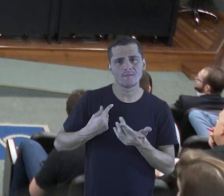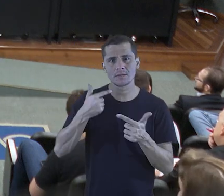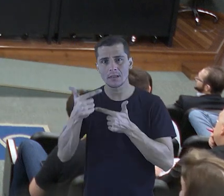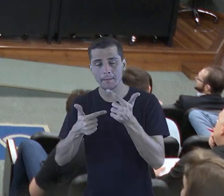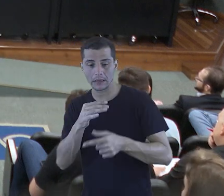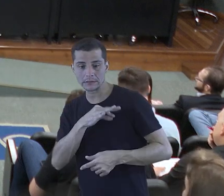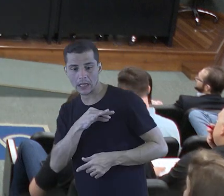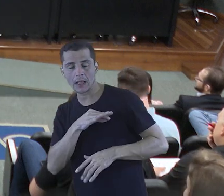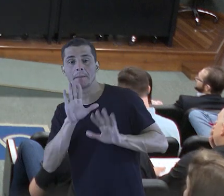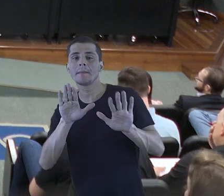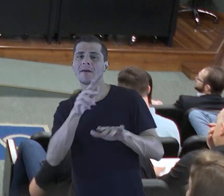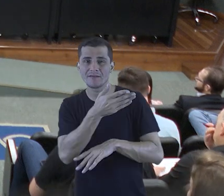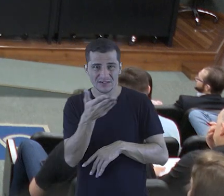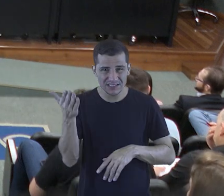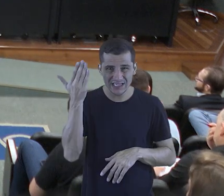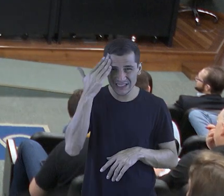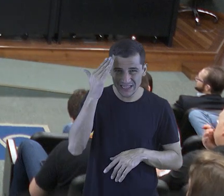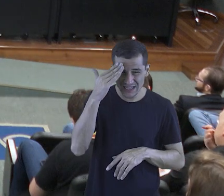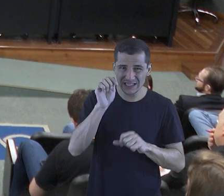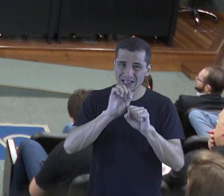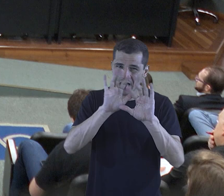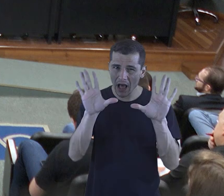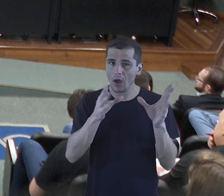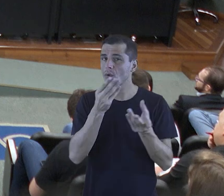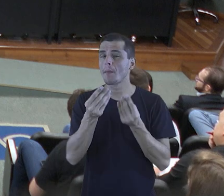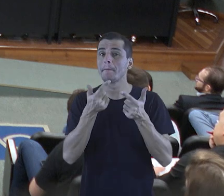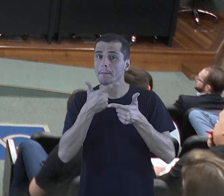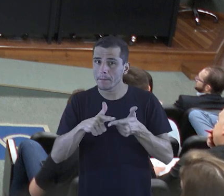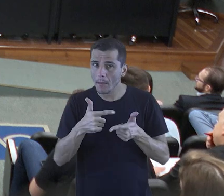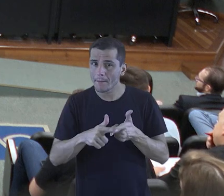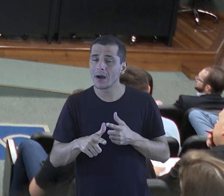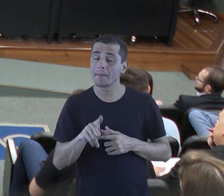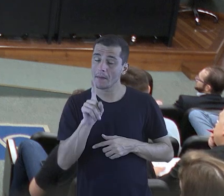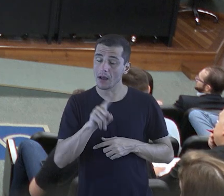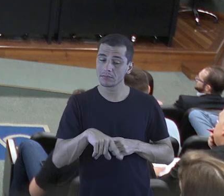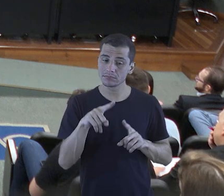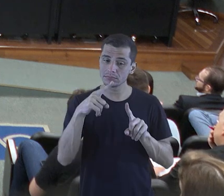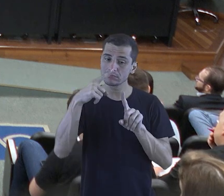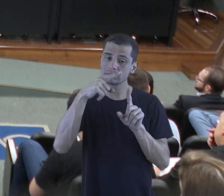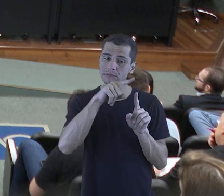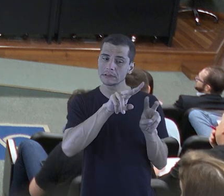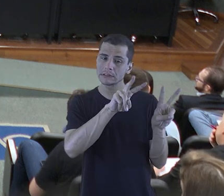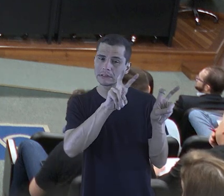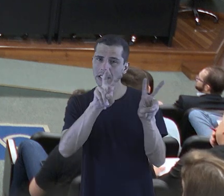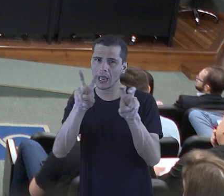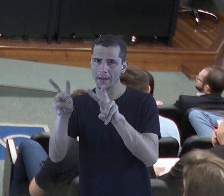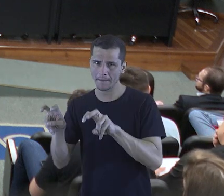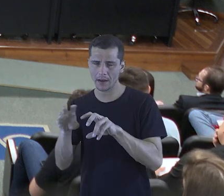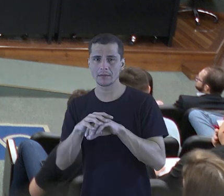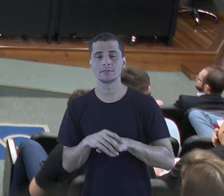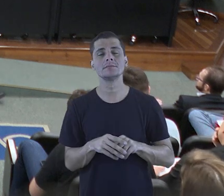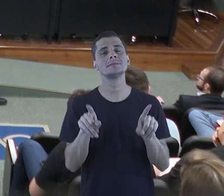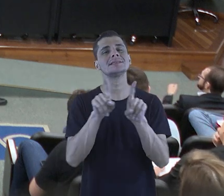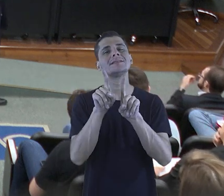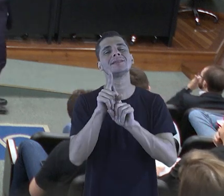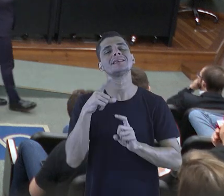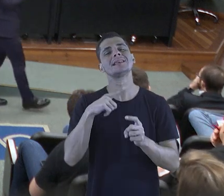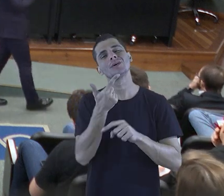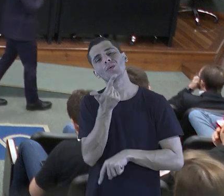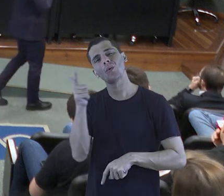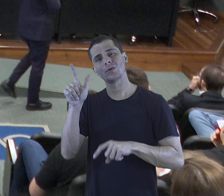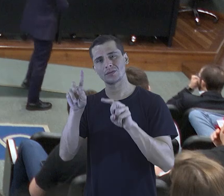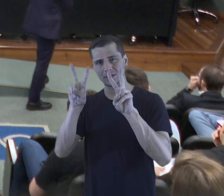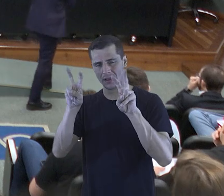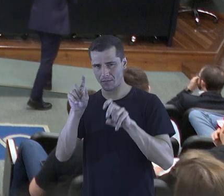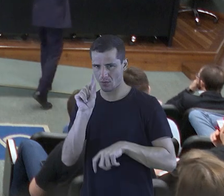Não é mais que R$.000. Se for mais que R$ 2.000, daí estão pagando super bem. Mas fato é. Então, entenderam o grande problema que a gente